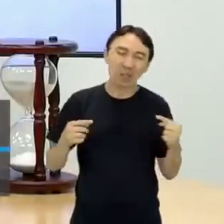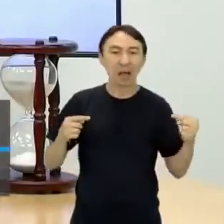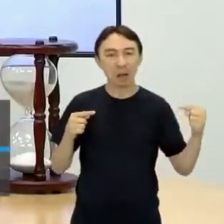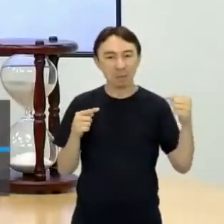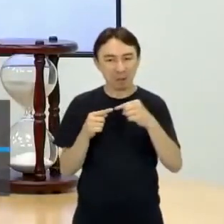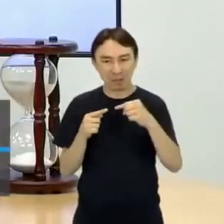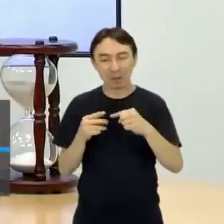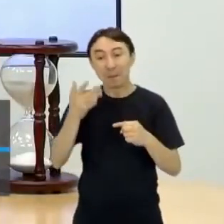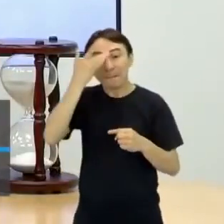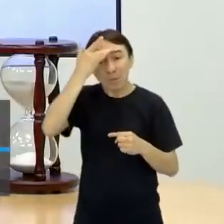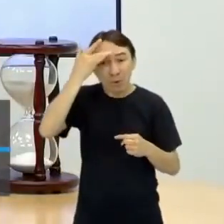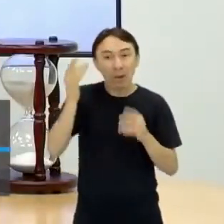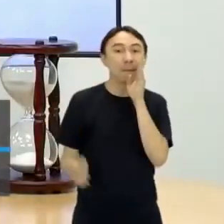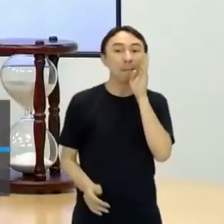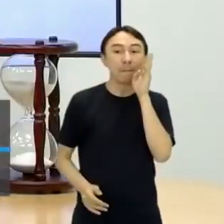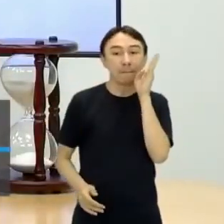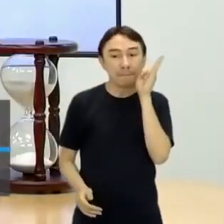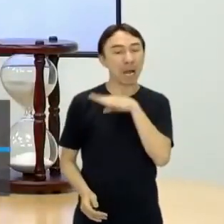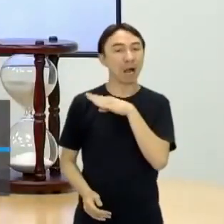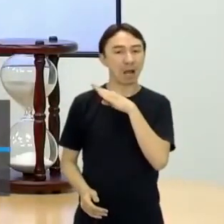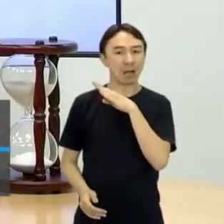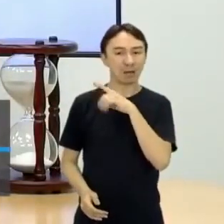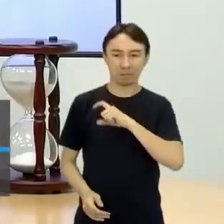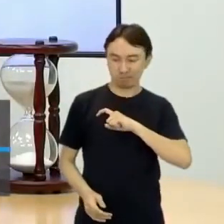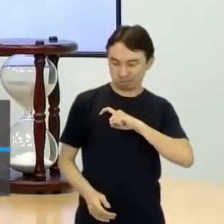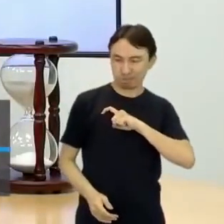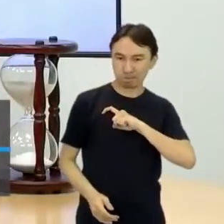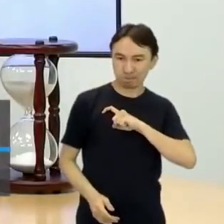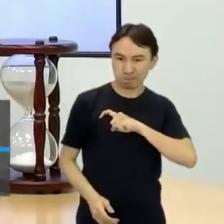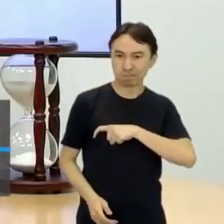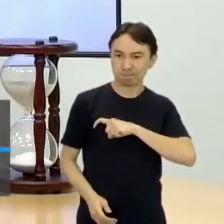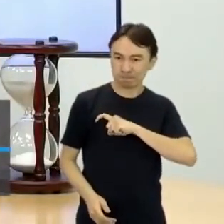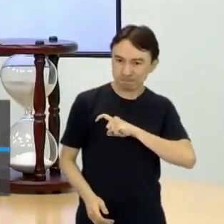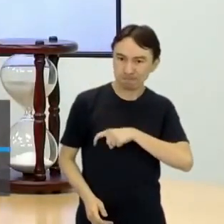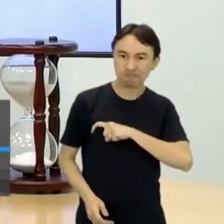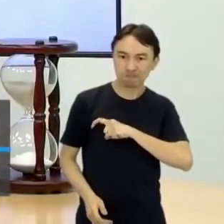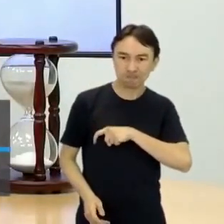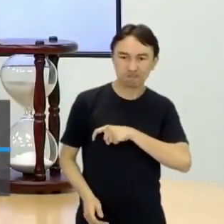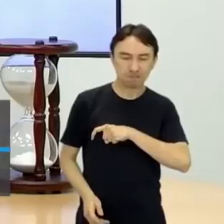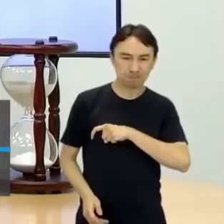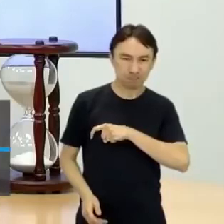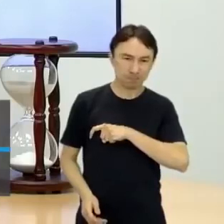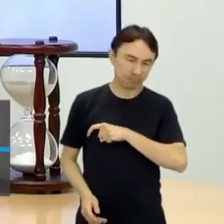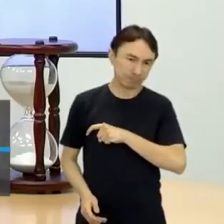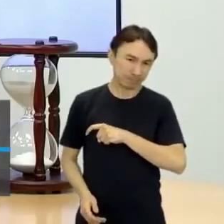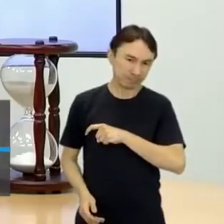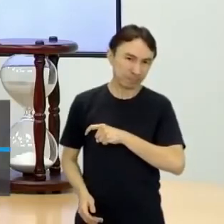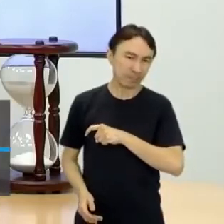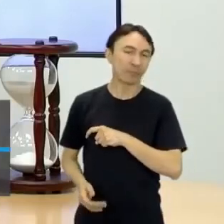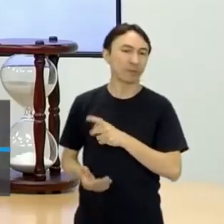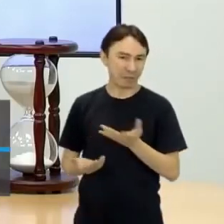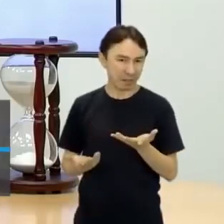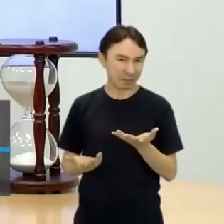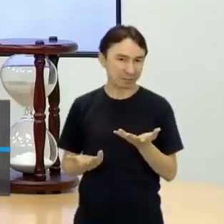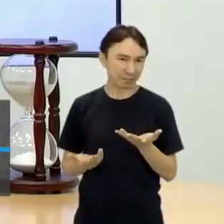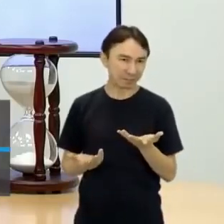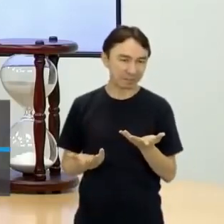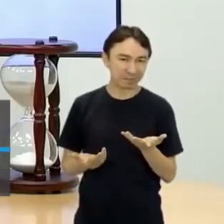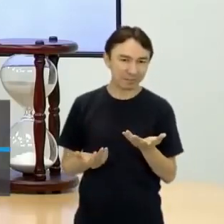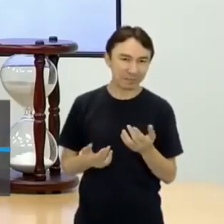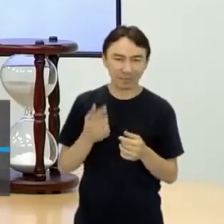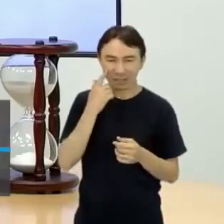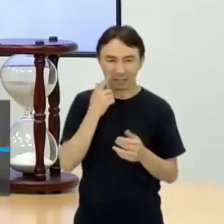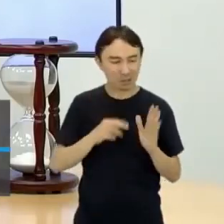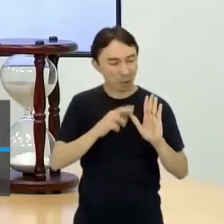tem boas ações, né? Então, o vilão é aquela pessoa que não tem boas ações. Ele é uma pessoa que faz coisas ruins, que não segue